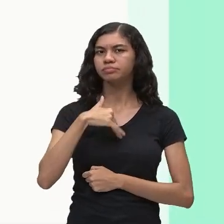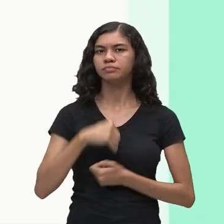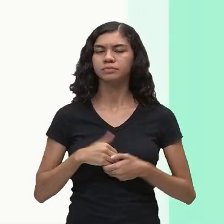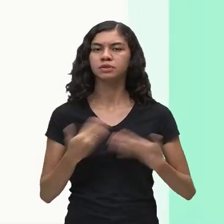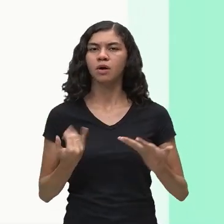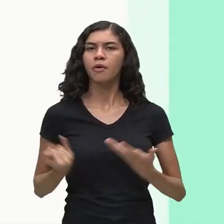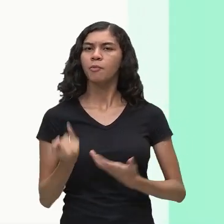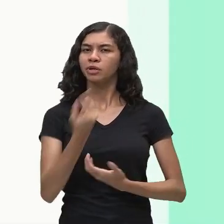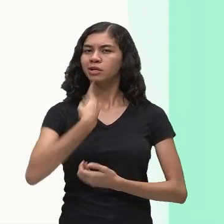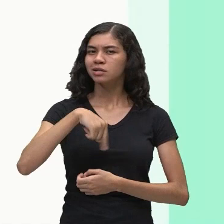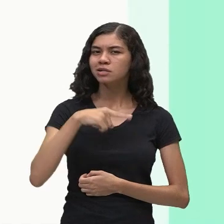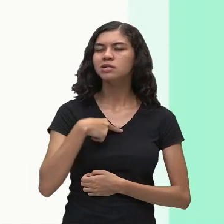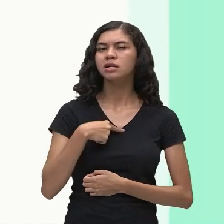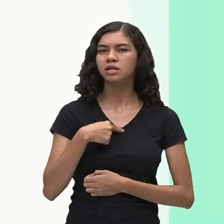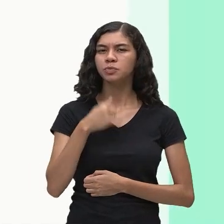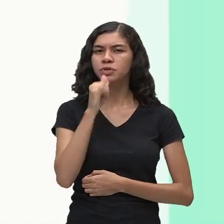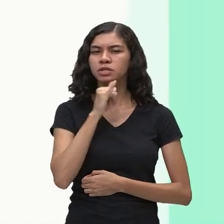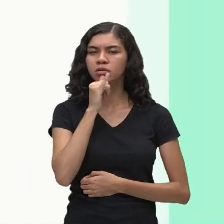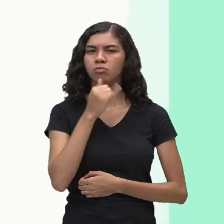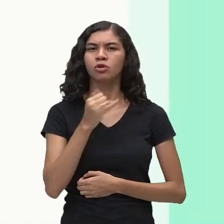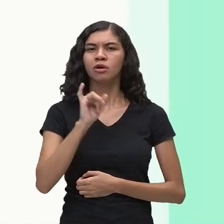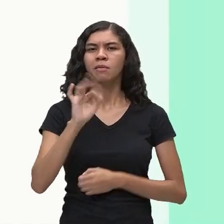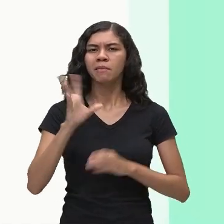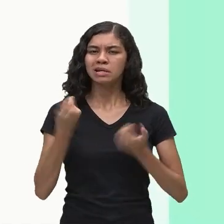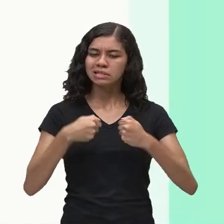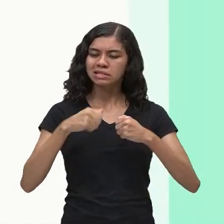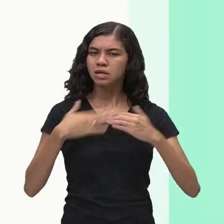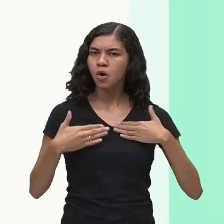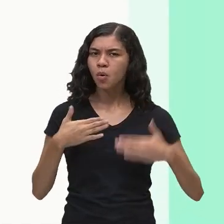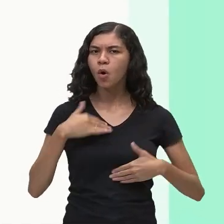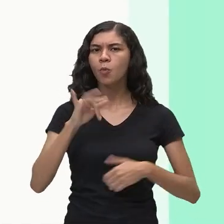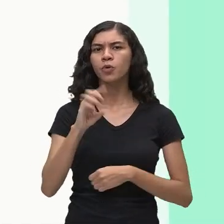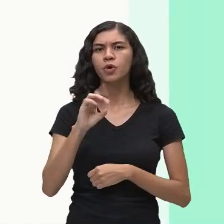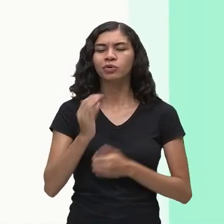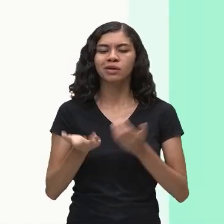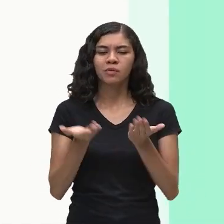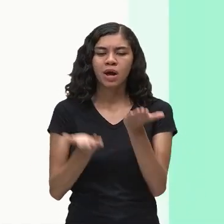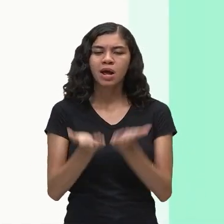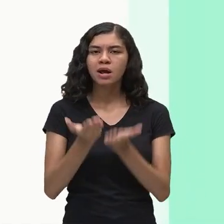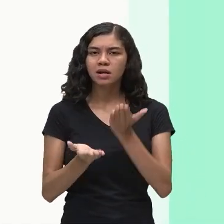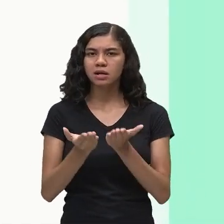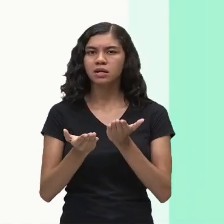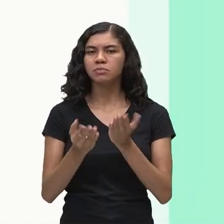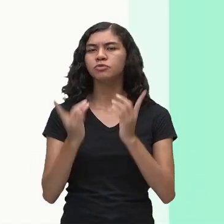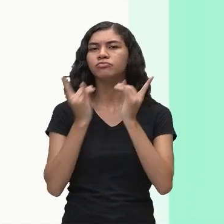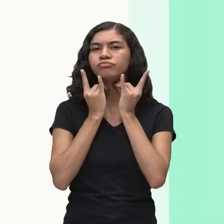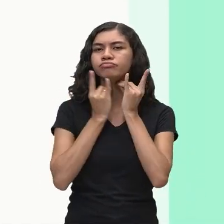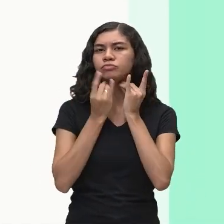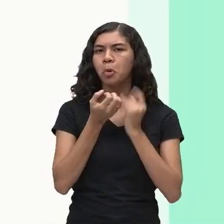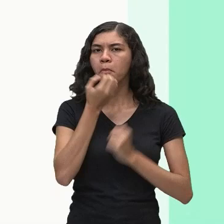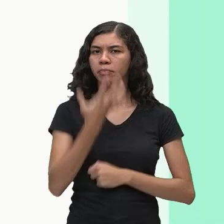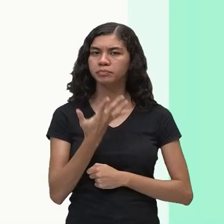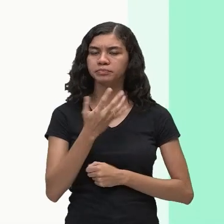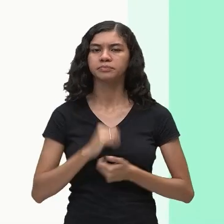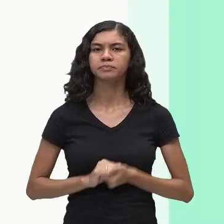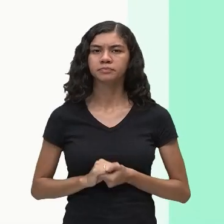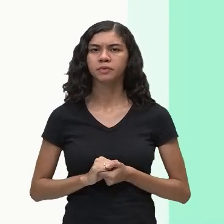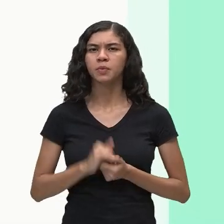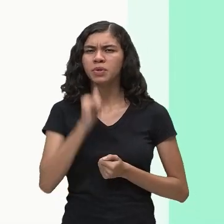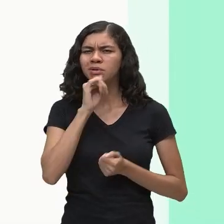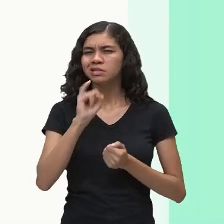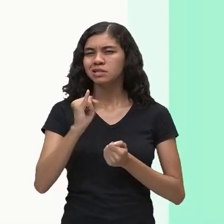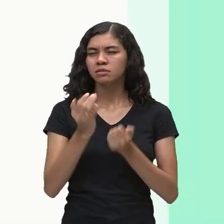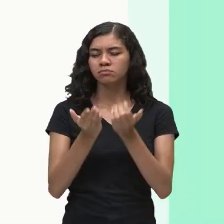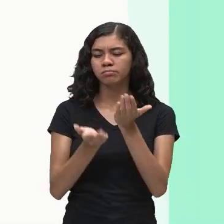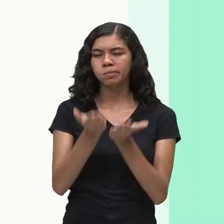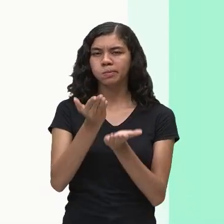gente tenha essa quantidade certa de iodo para que tenha um equilíbrio no funcionamento da tireoide. Quando há um